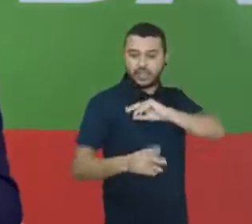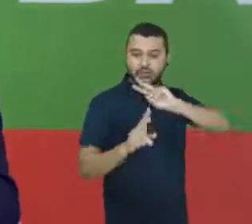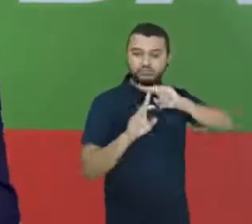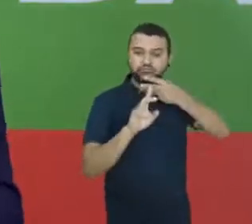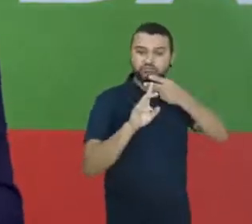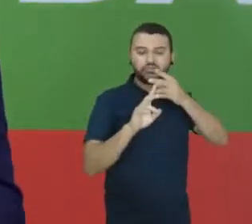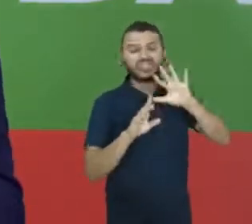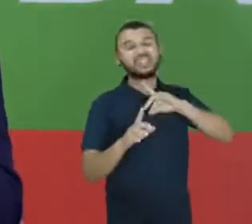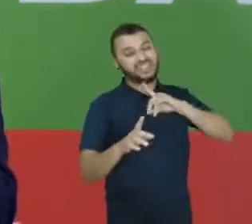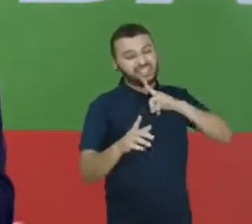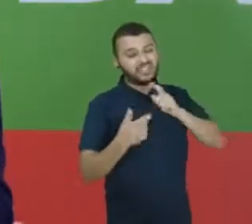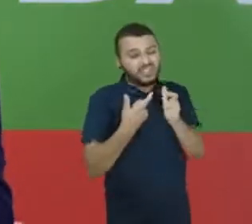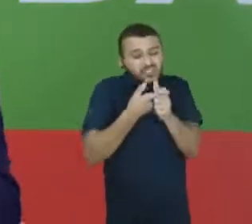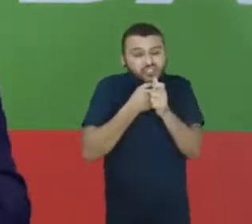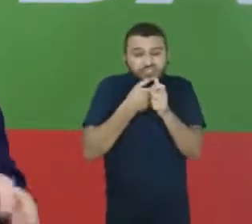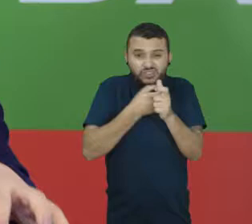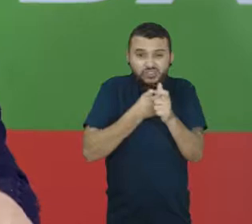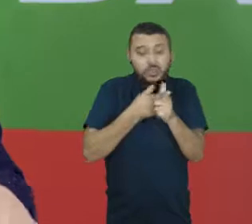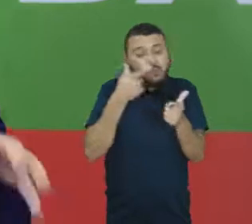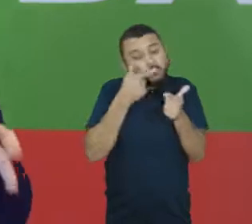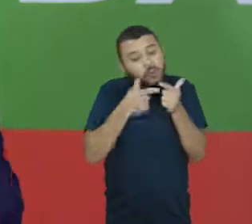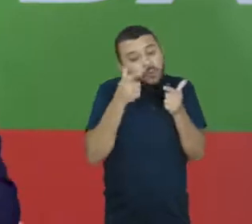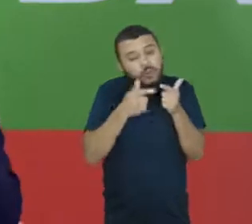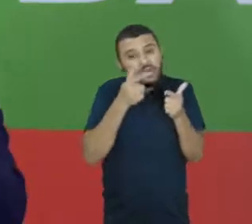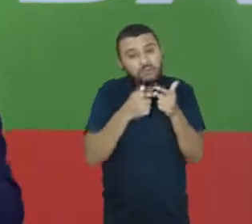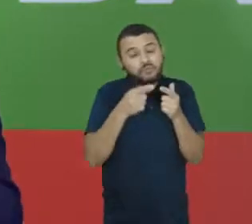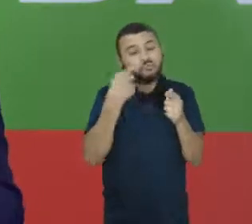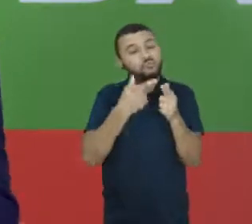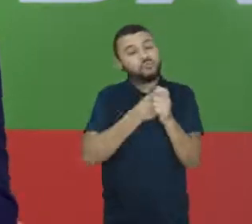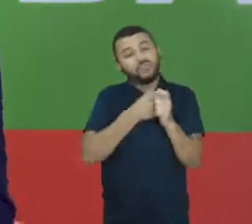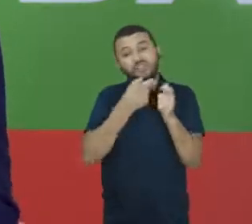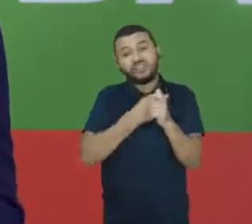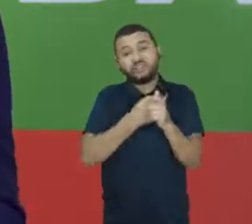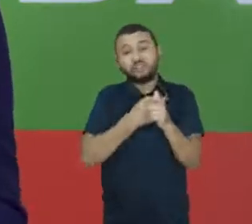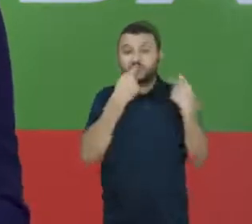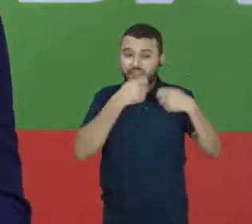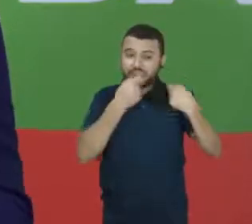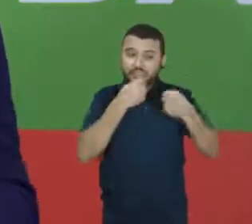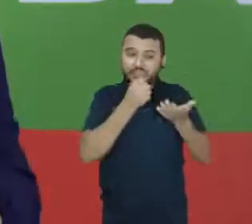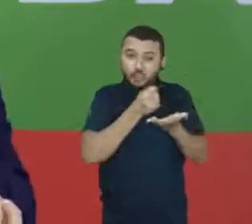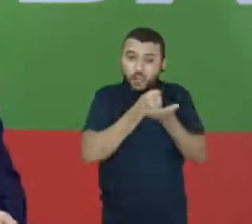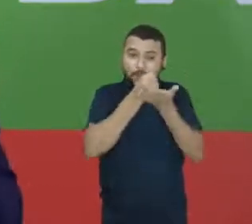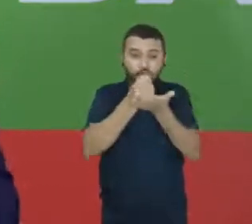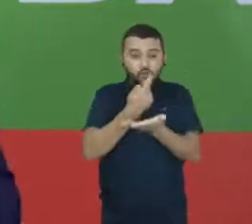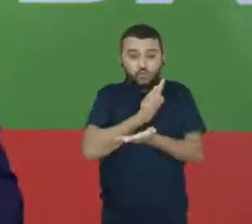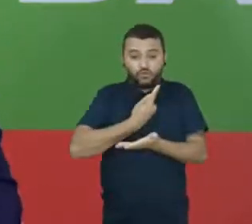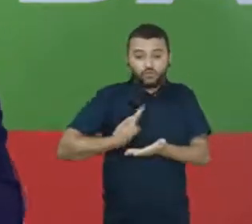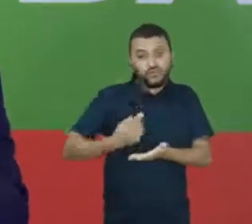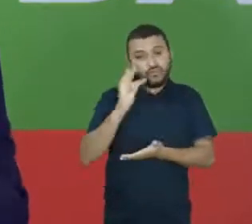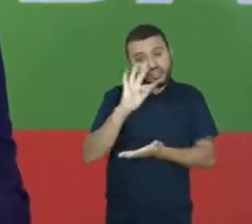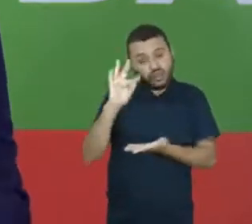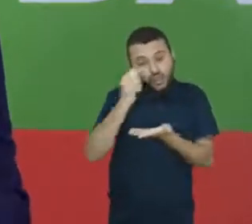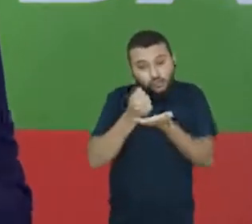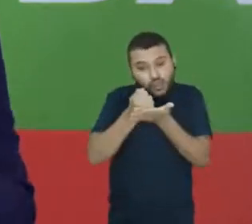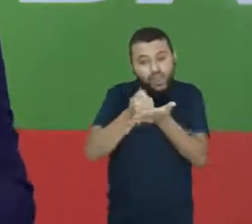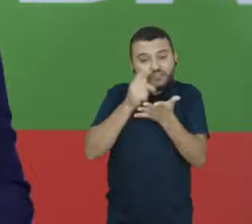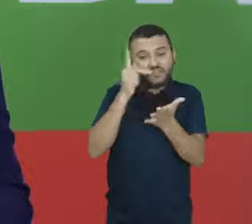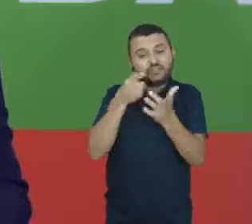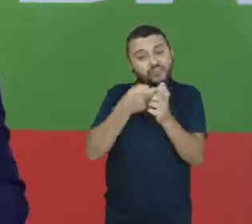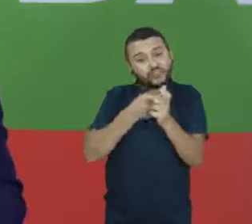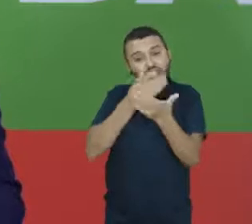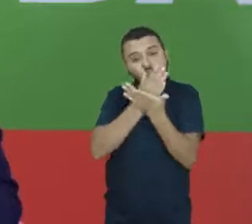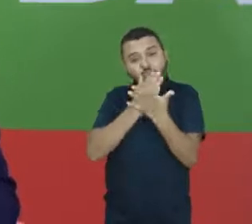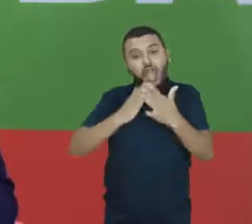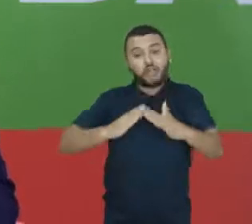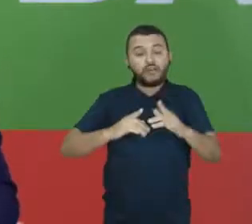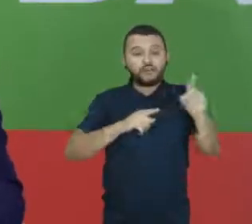vão conseguir sair do endividamento sem um apoio direto do governo federal. Quando o senhor, num compromisso com as